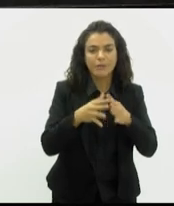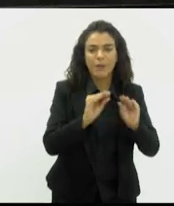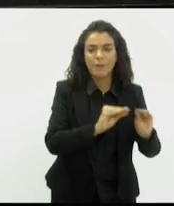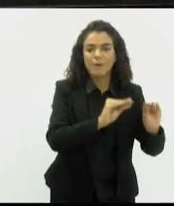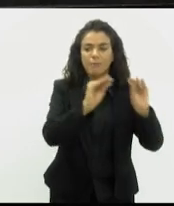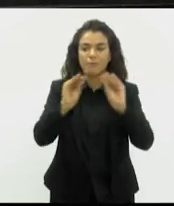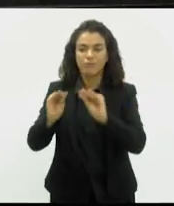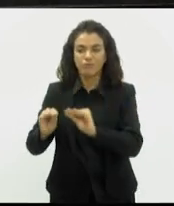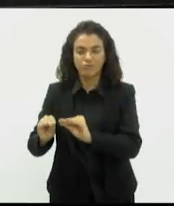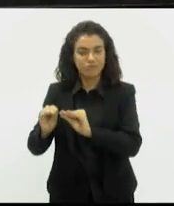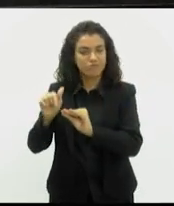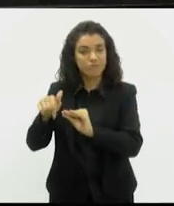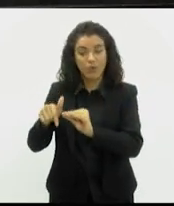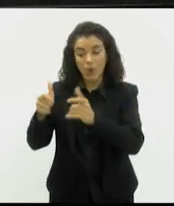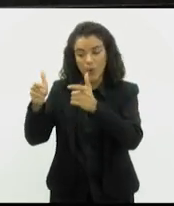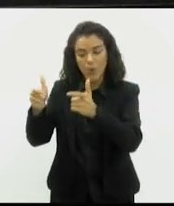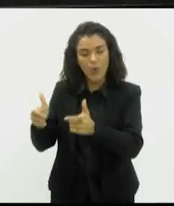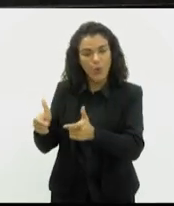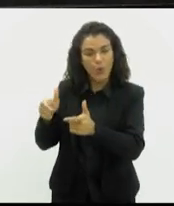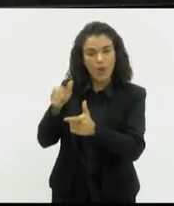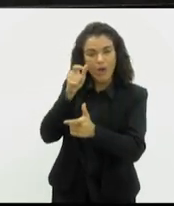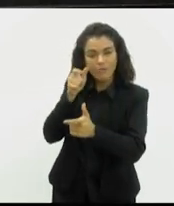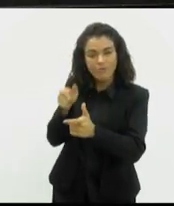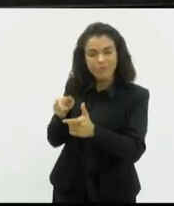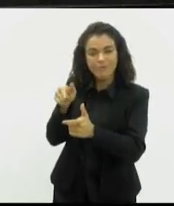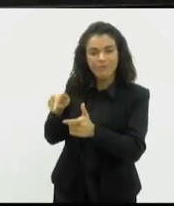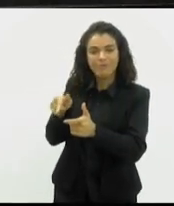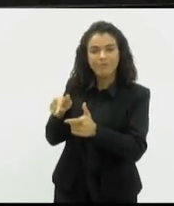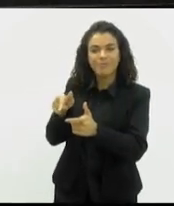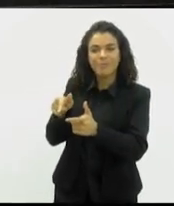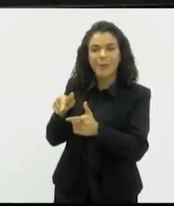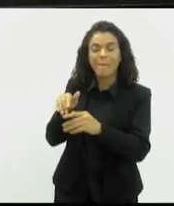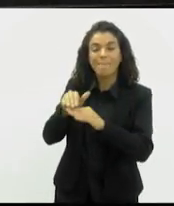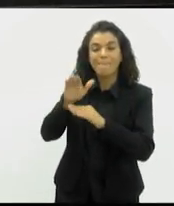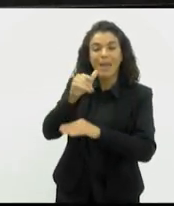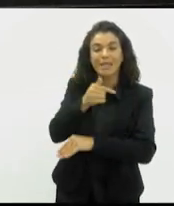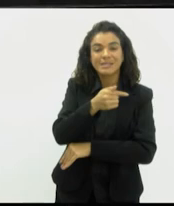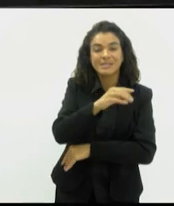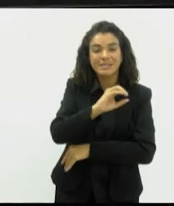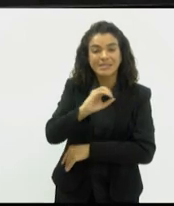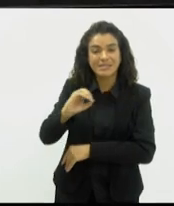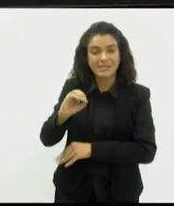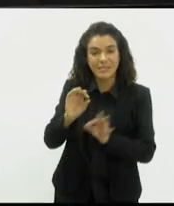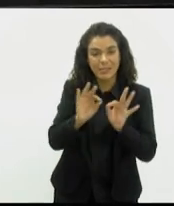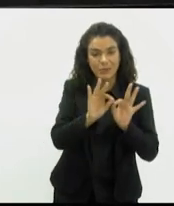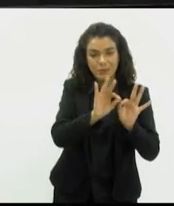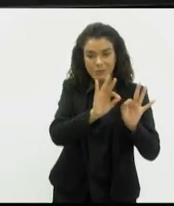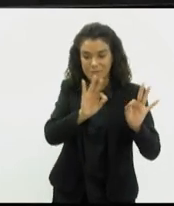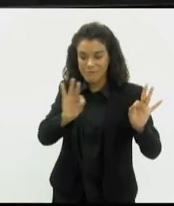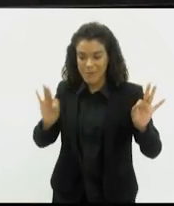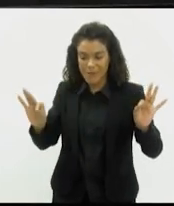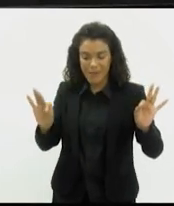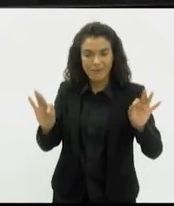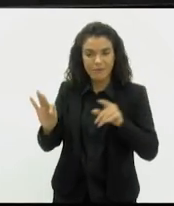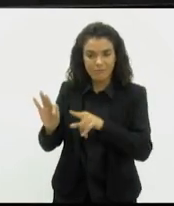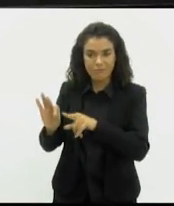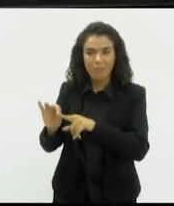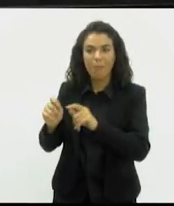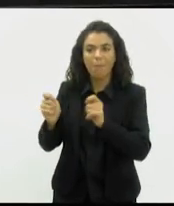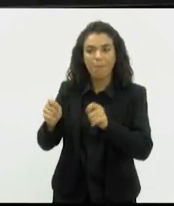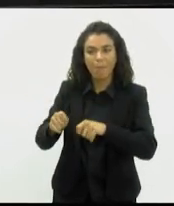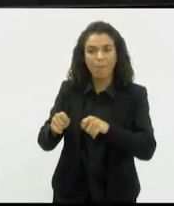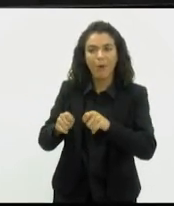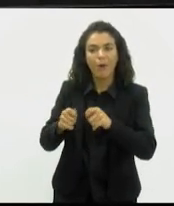prédio, visto que o local pretendido fica a mais de 700 metros e poderá aumentar